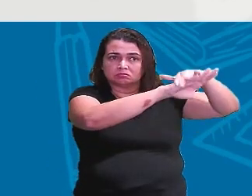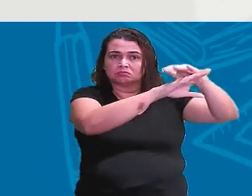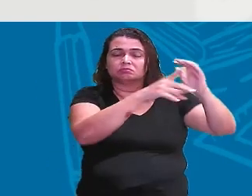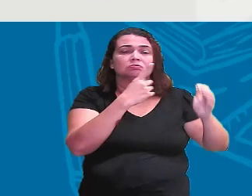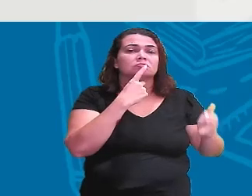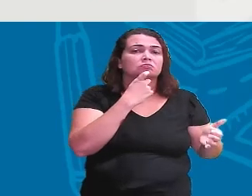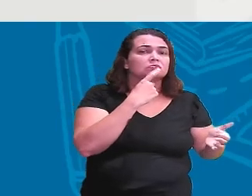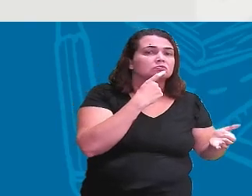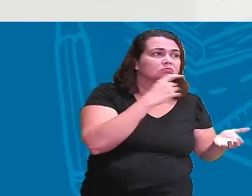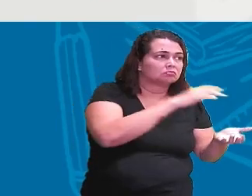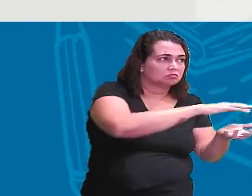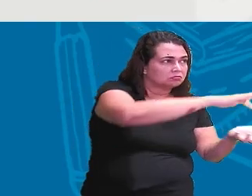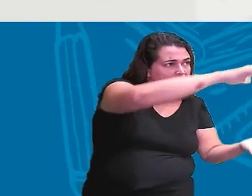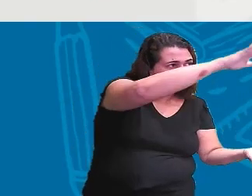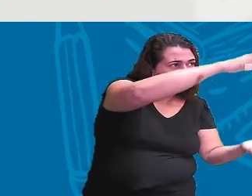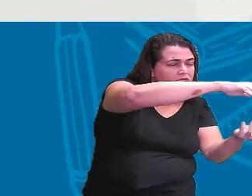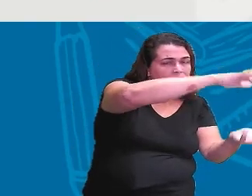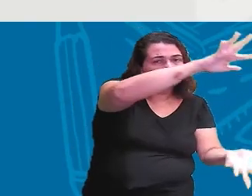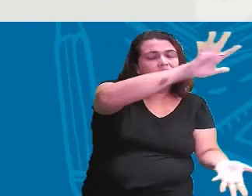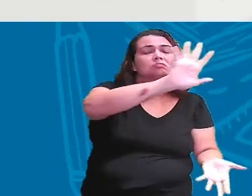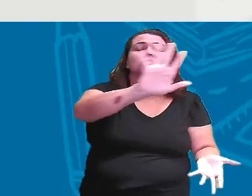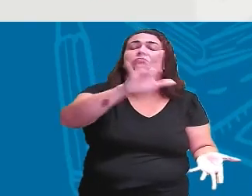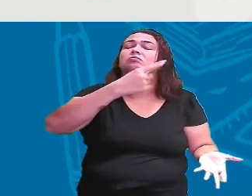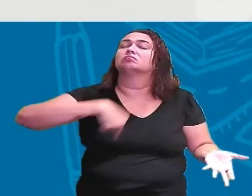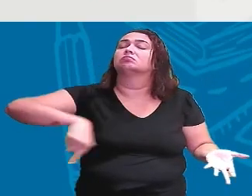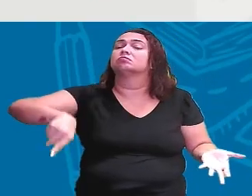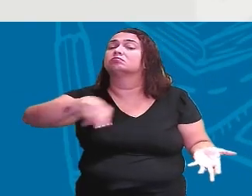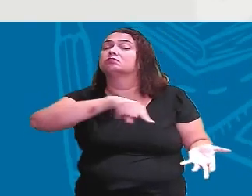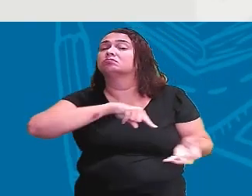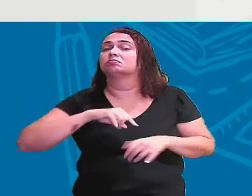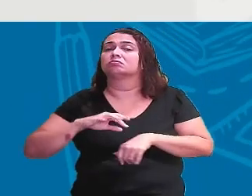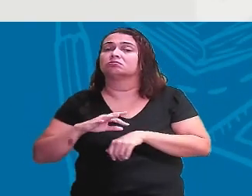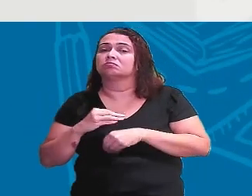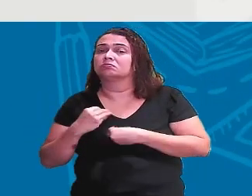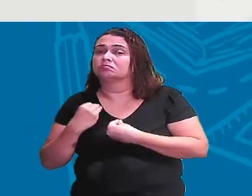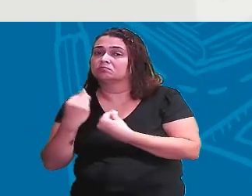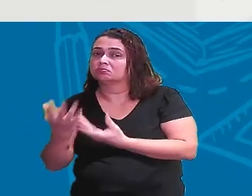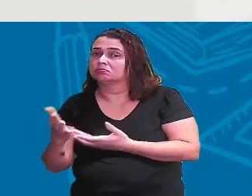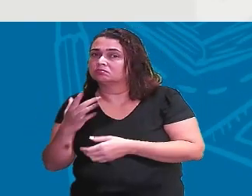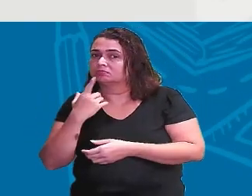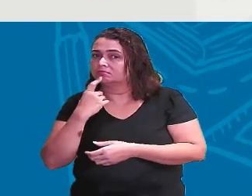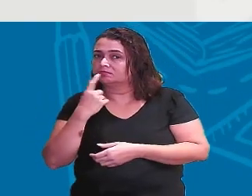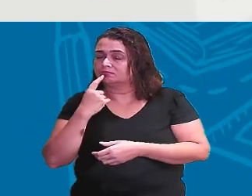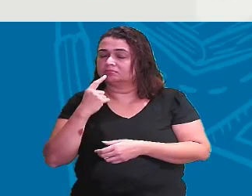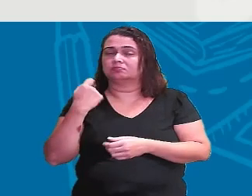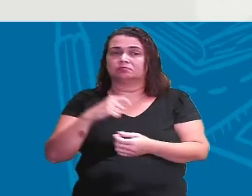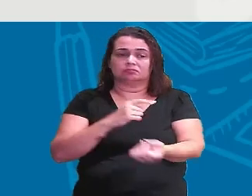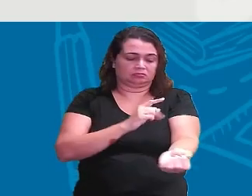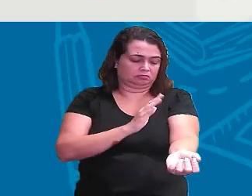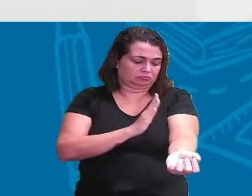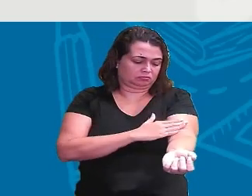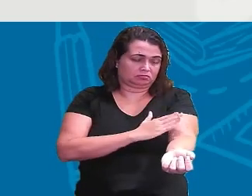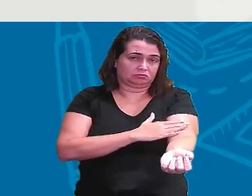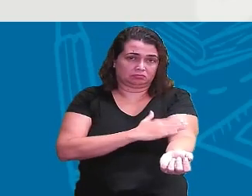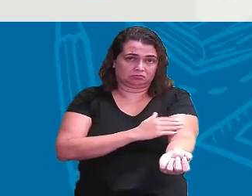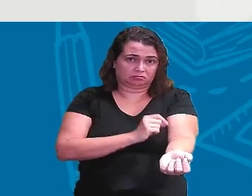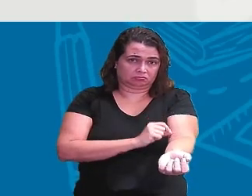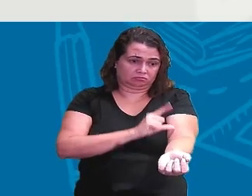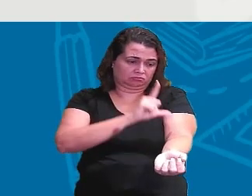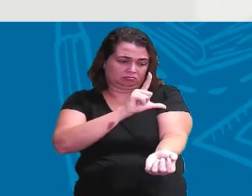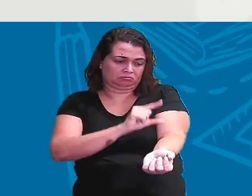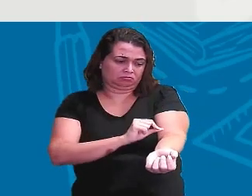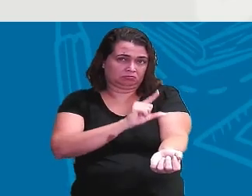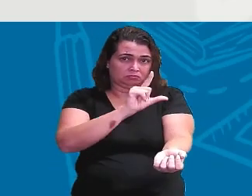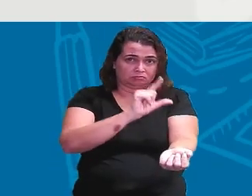dia. Só que a gente só vai poder doar sangue se a gente tiver com as nossas taxas, né, tudo em dia, nossa glicose, né, o